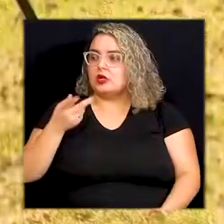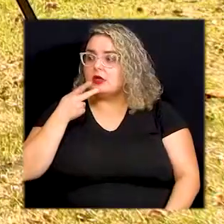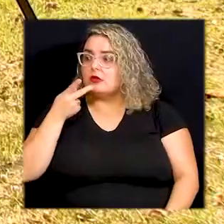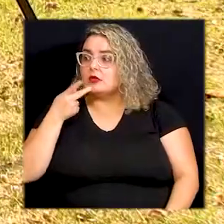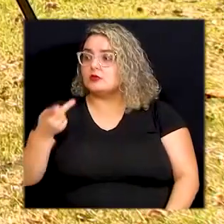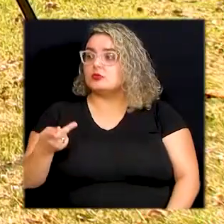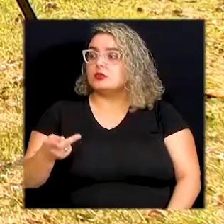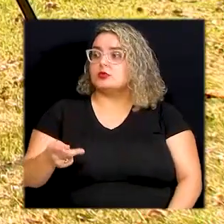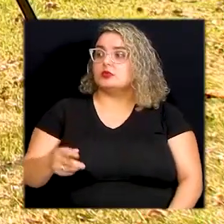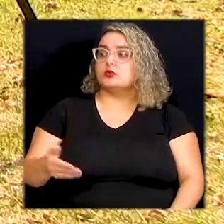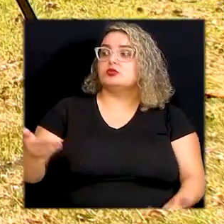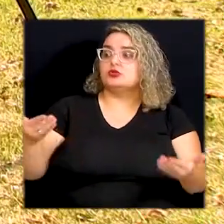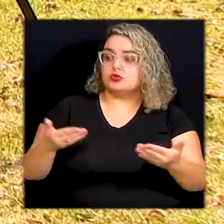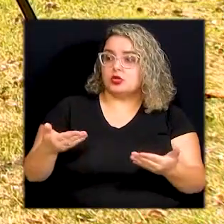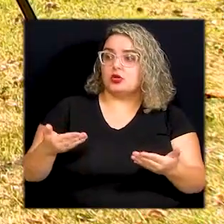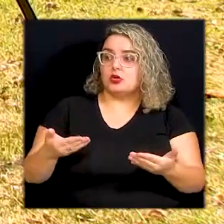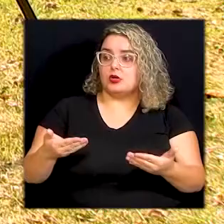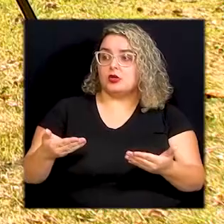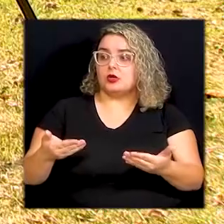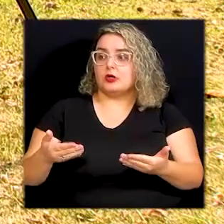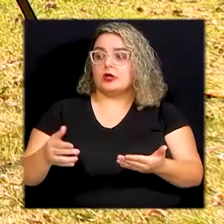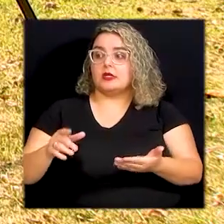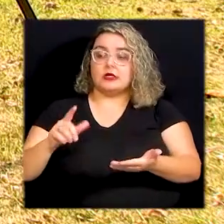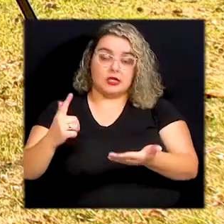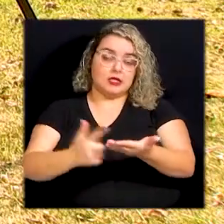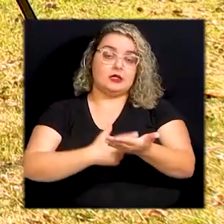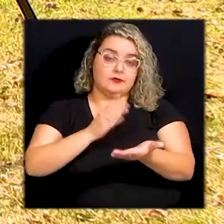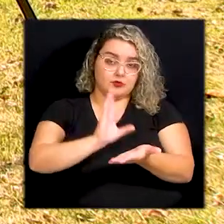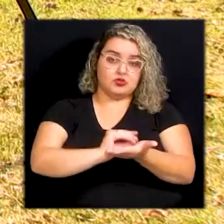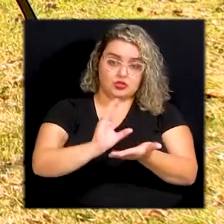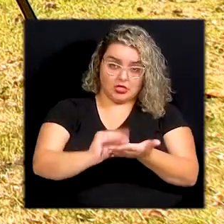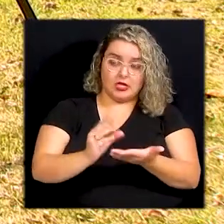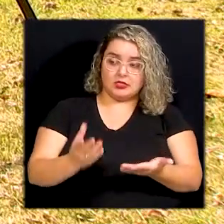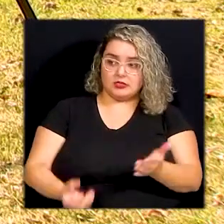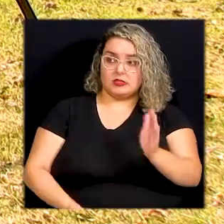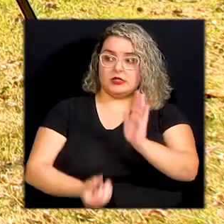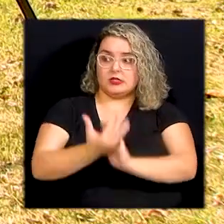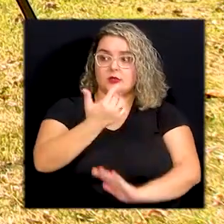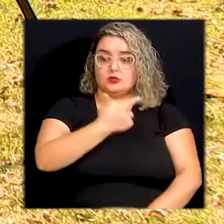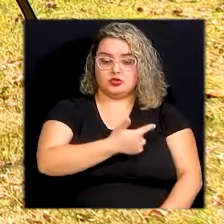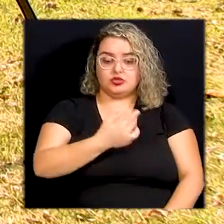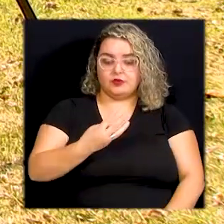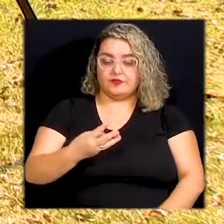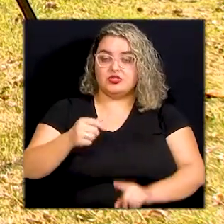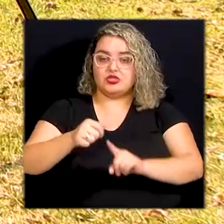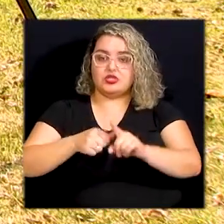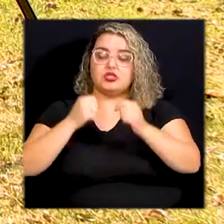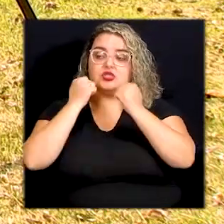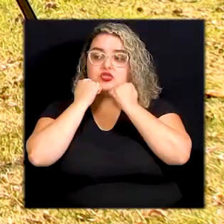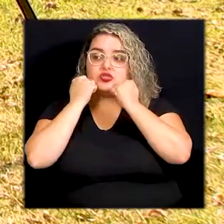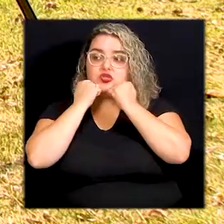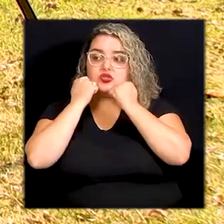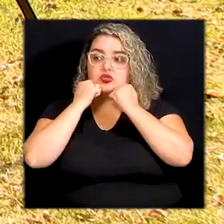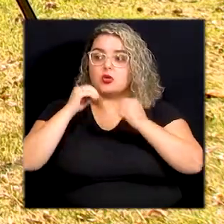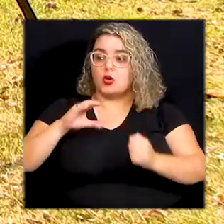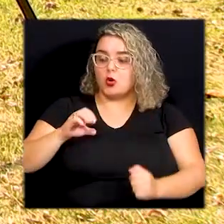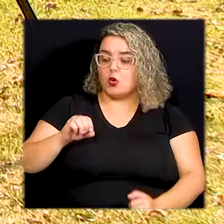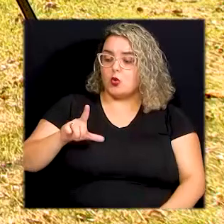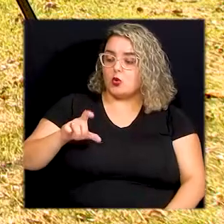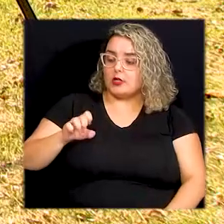eu quero falar do que a gente está chamando agora, tem livro de ata e tudo. A gente criou no dia 23 de julho